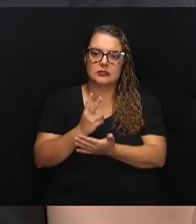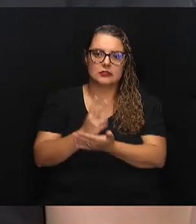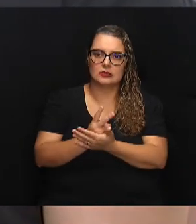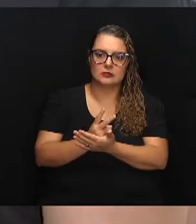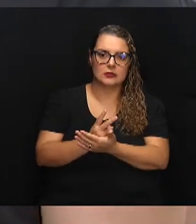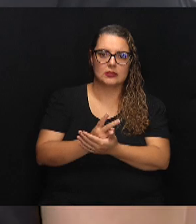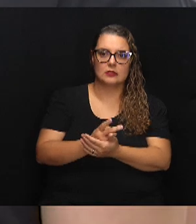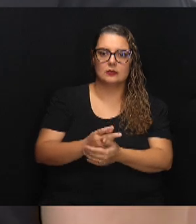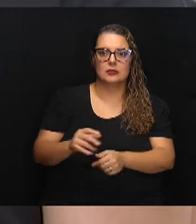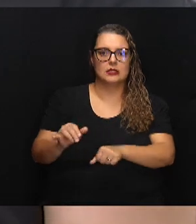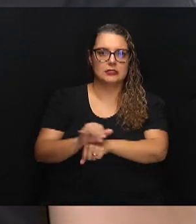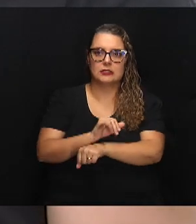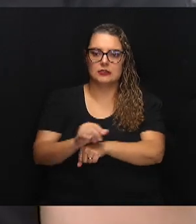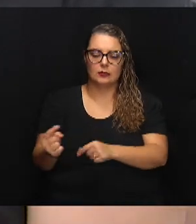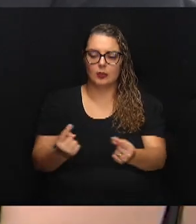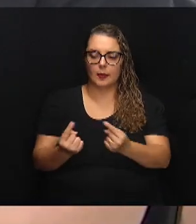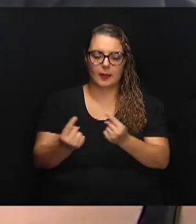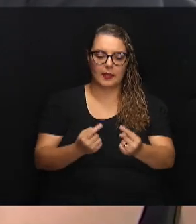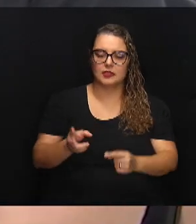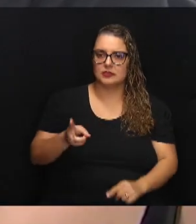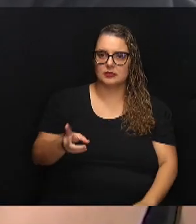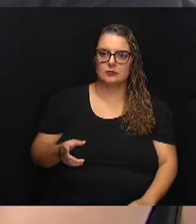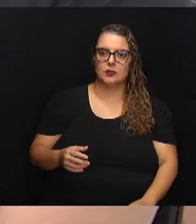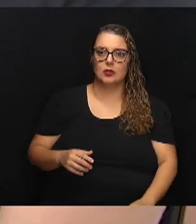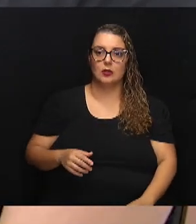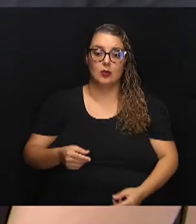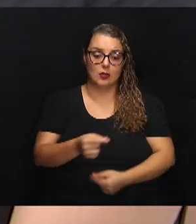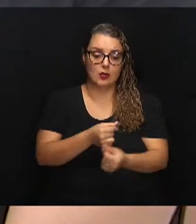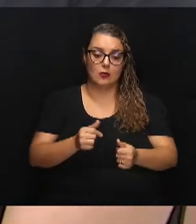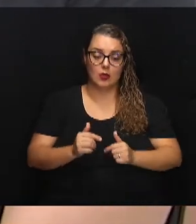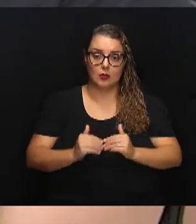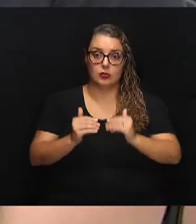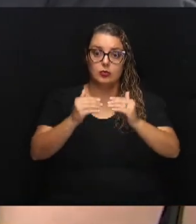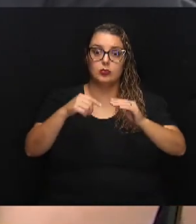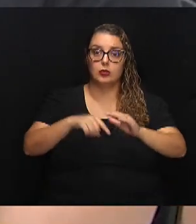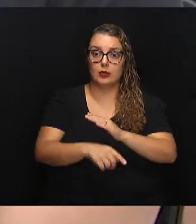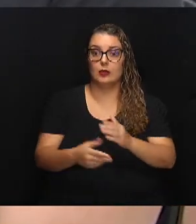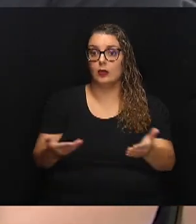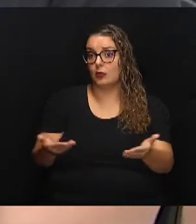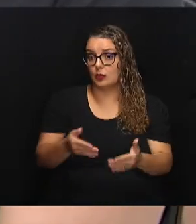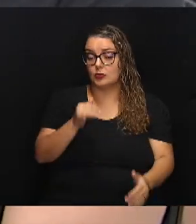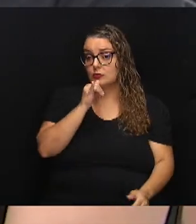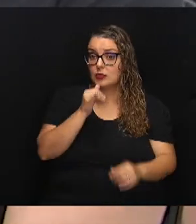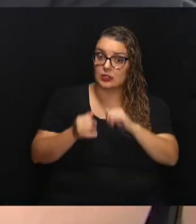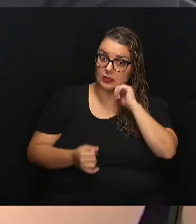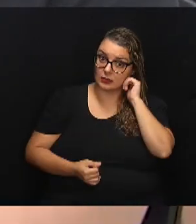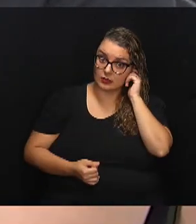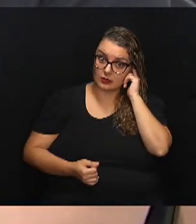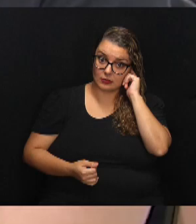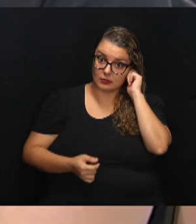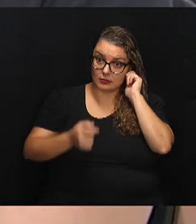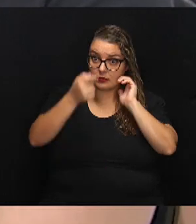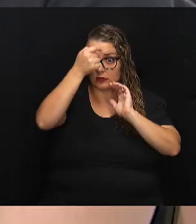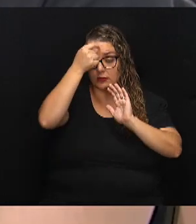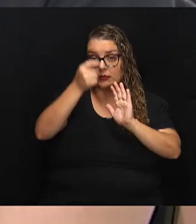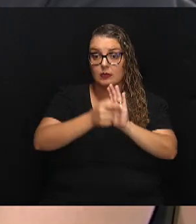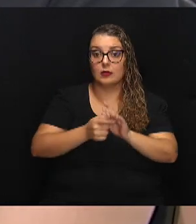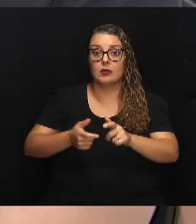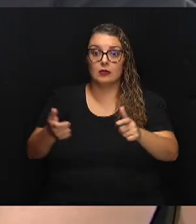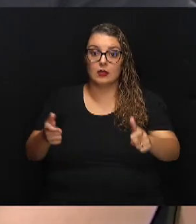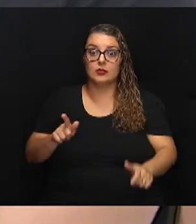saindo ferramentas novas. Né? O mercado evolui muito. Hoje, por exemplo, inteligência artificial está indo muito forte na área de game